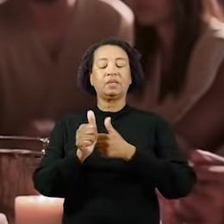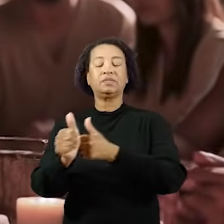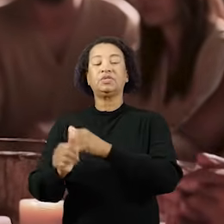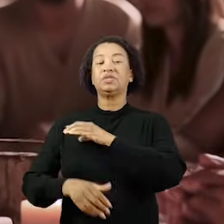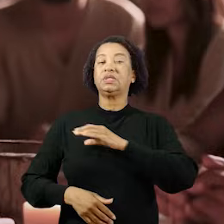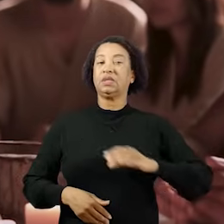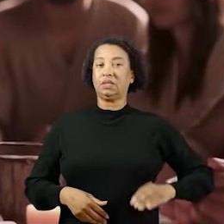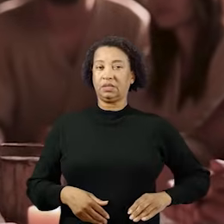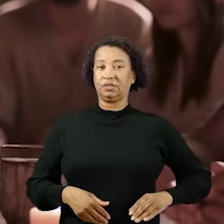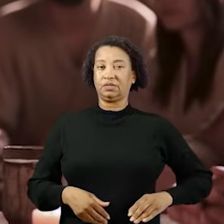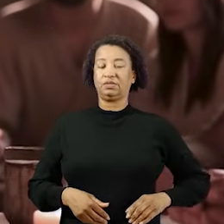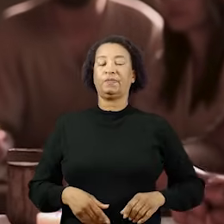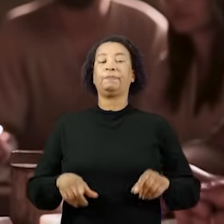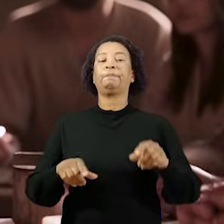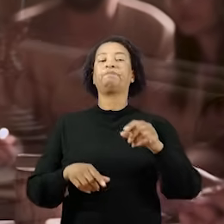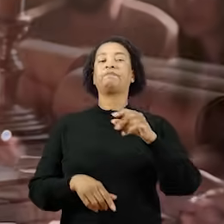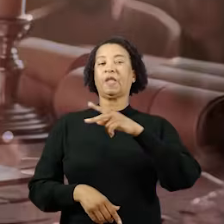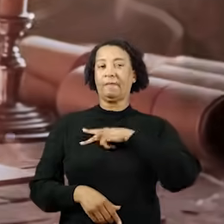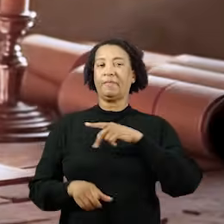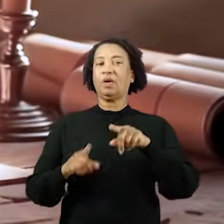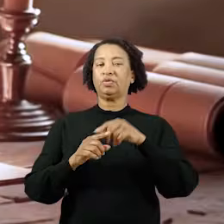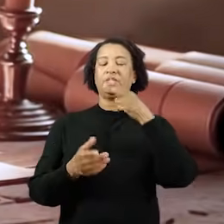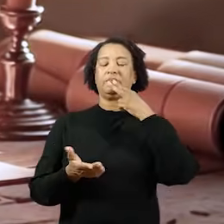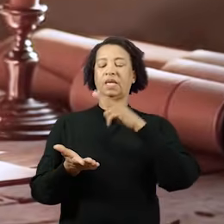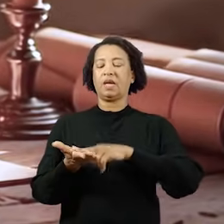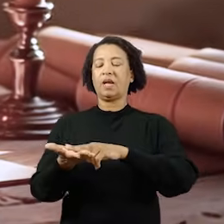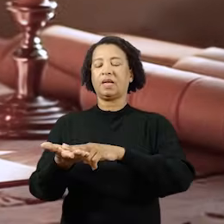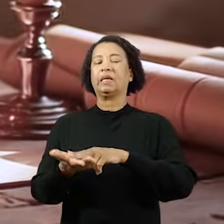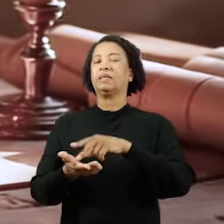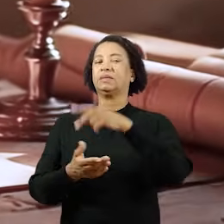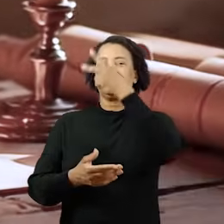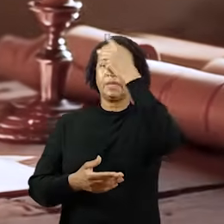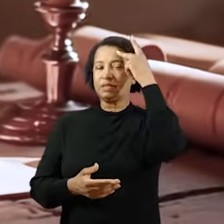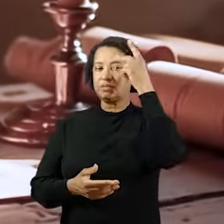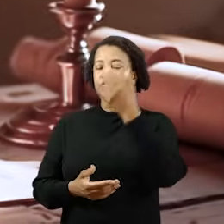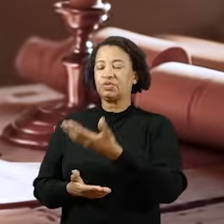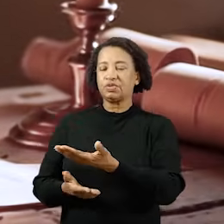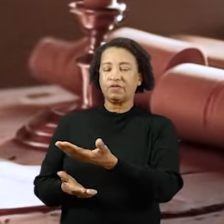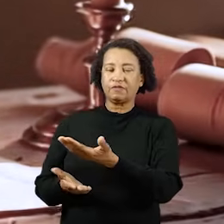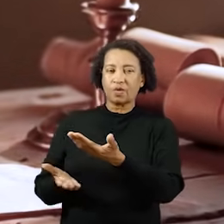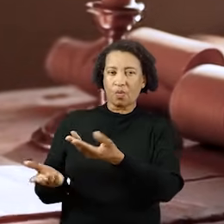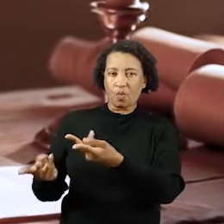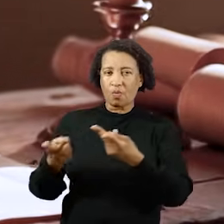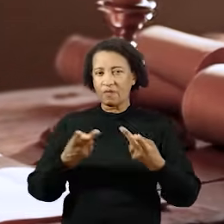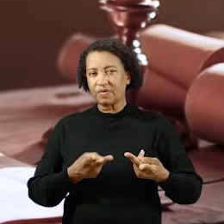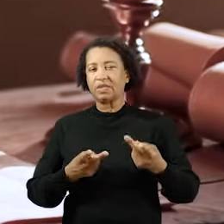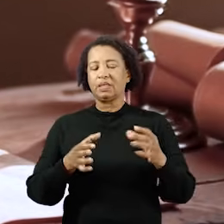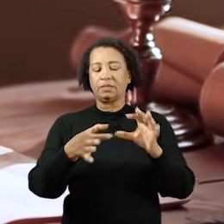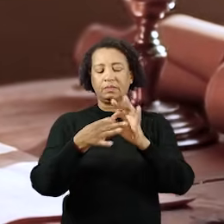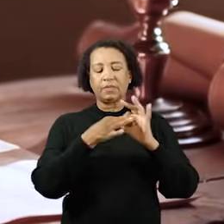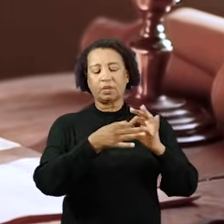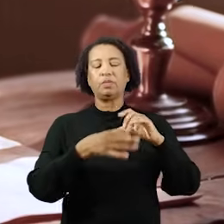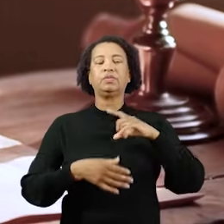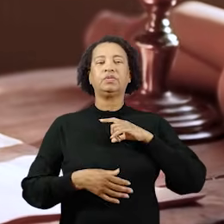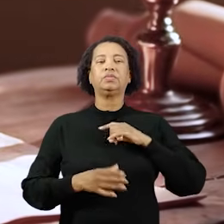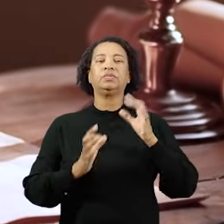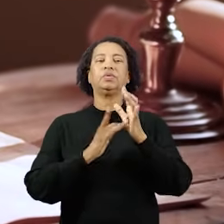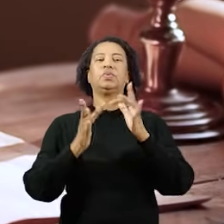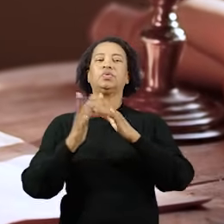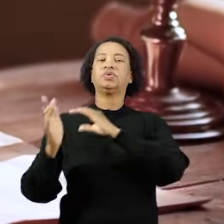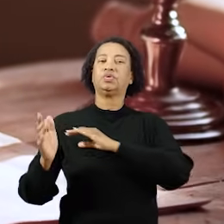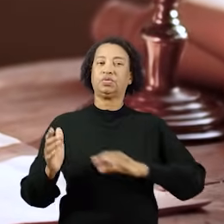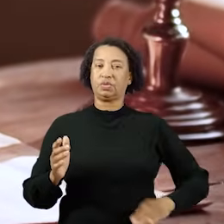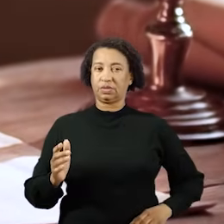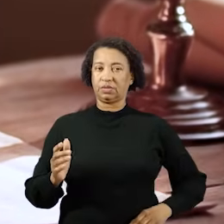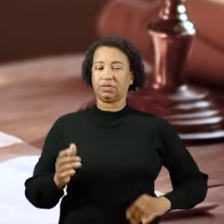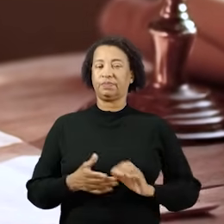Paulo também dirigiu sua carta àqueles que foram chamados para ter comunhão com Jesus Cristo. Uma das coisas que esta carta nos mostra é